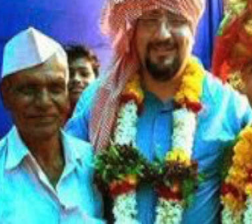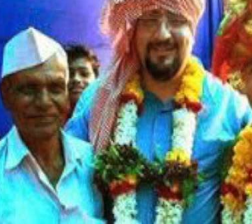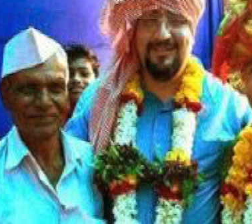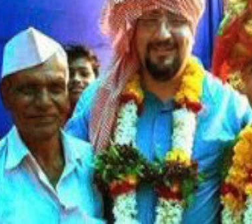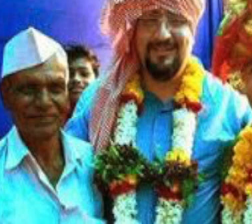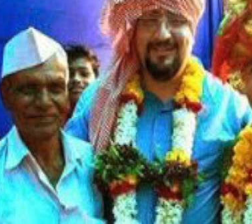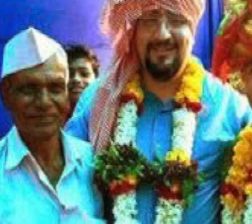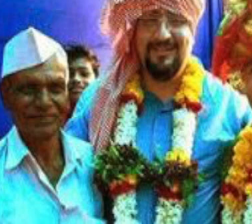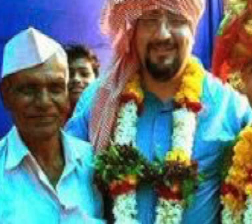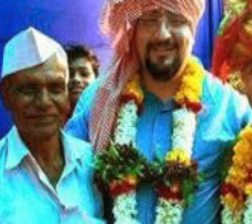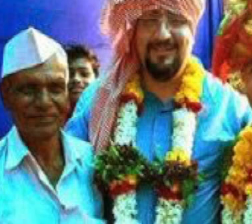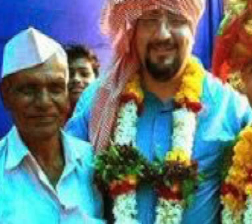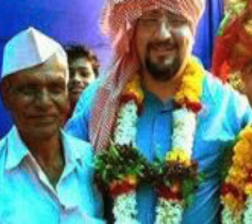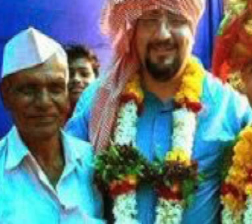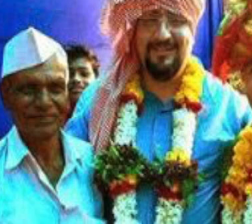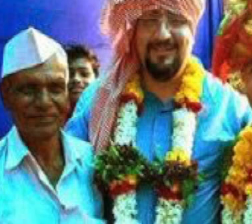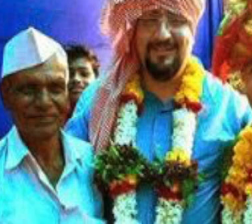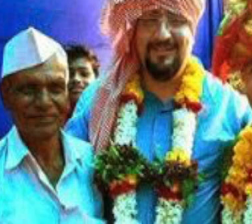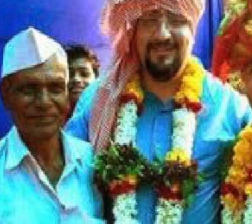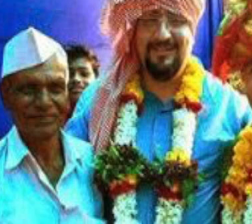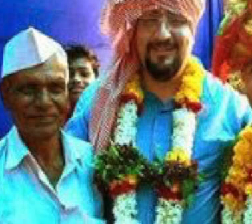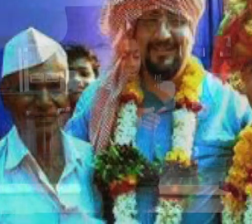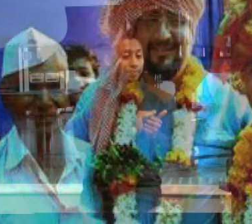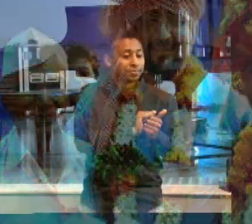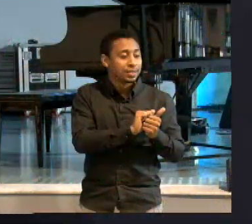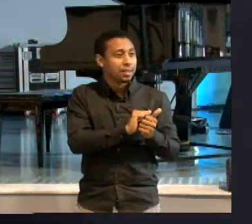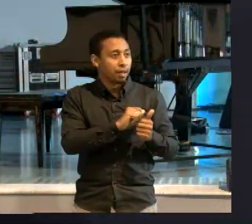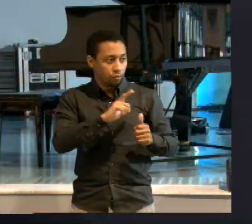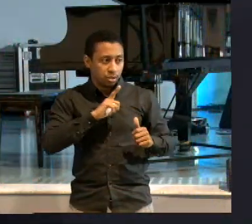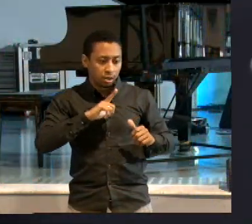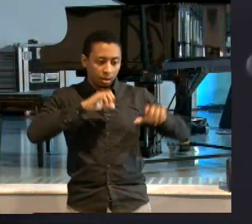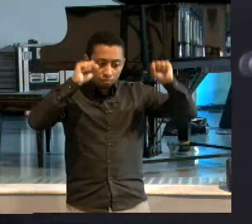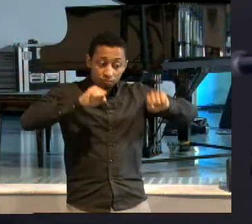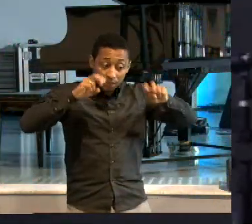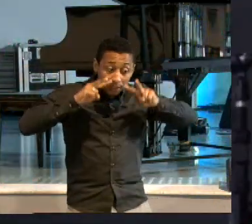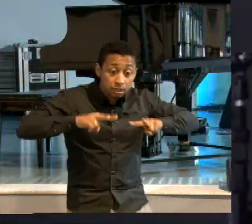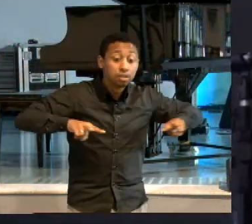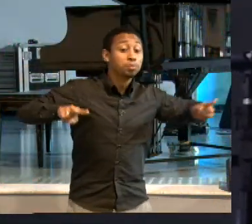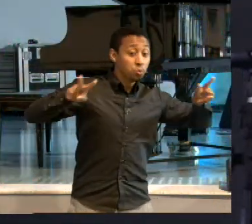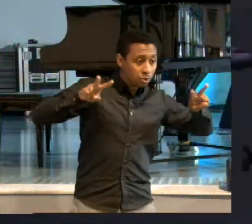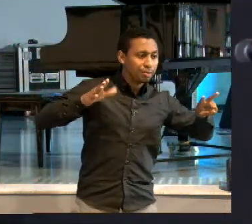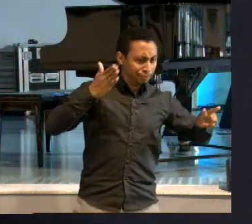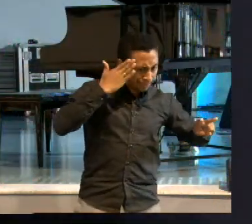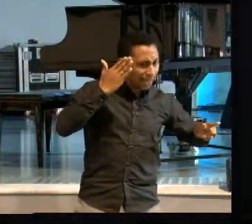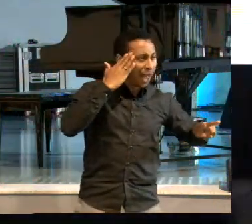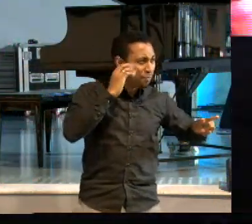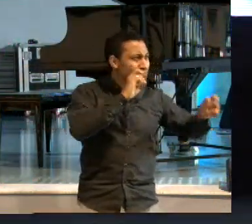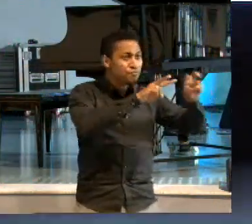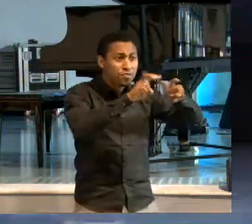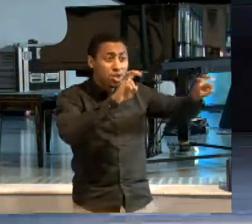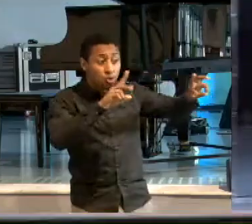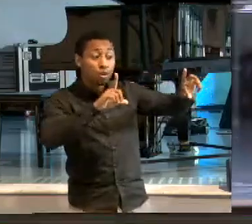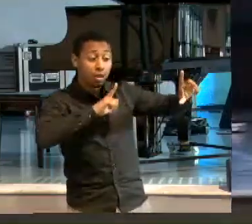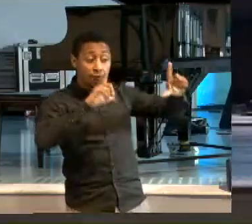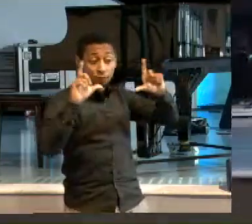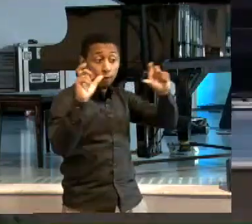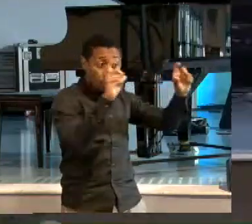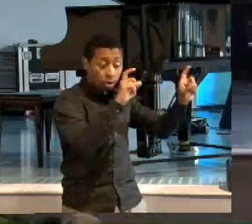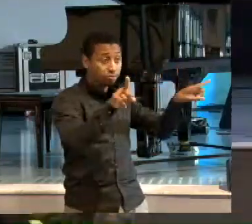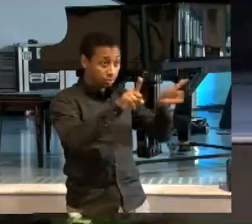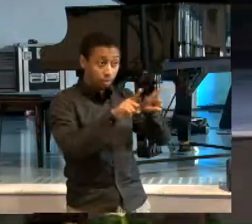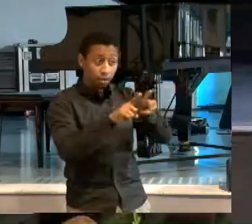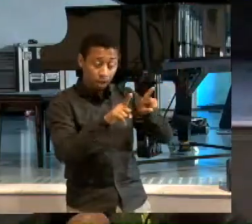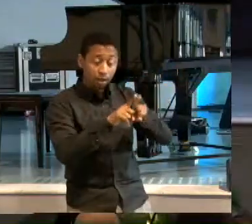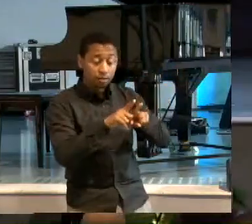estava conosco estava no dia que eu estava pregando. Ela falou, você tem a testemunha ocular, além de mim, ele, e tem as fotos, né?